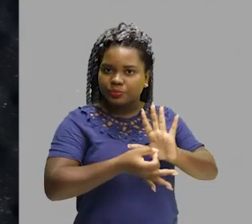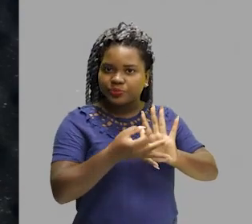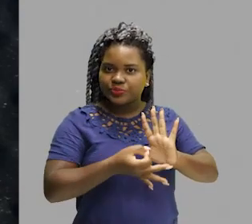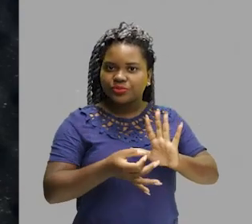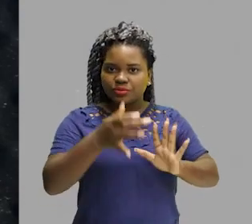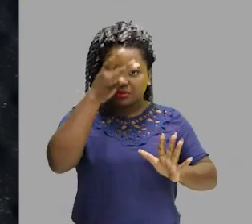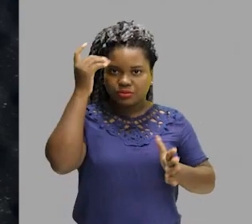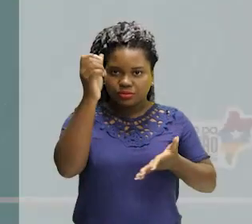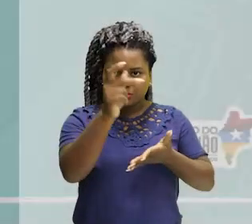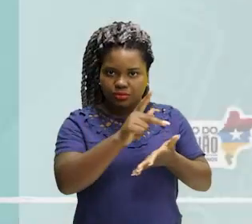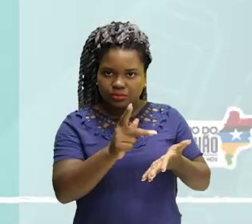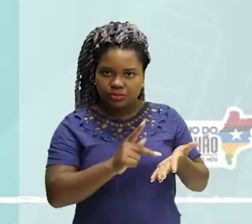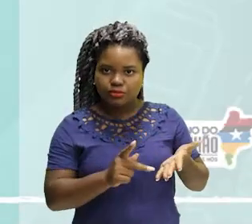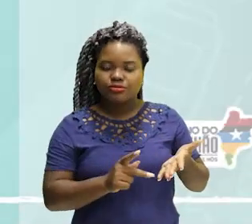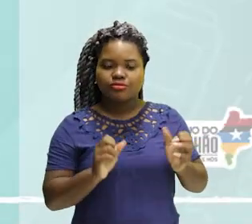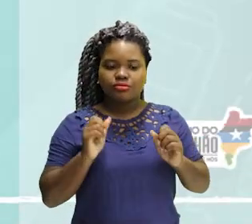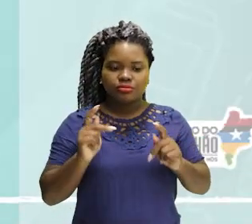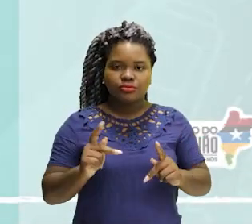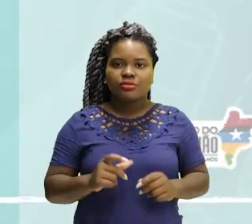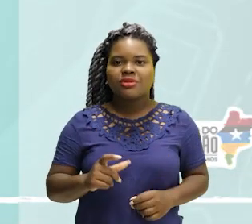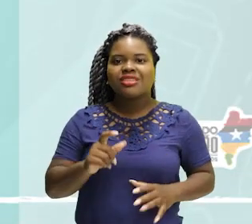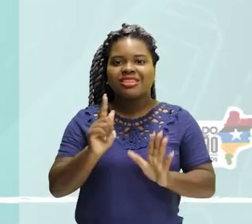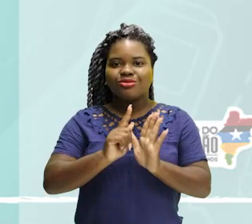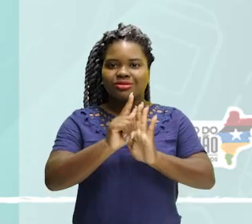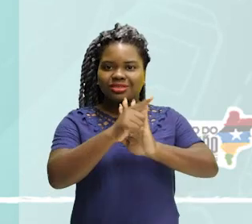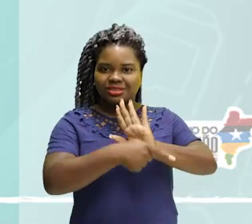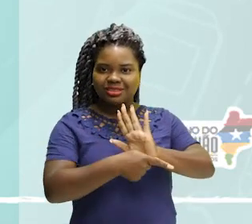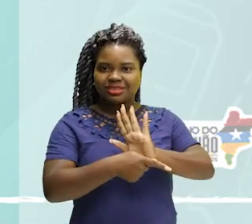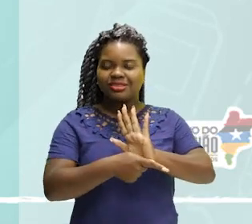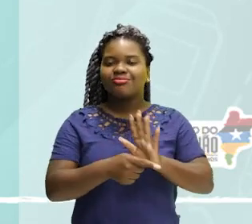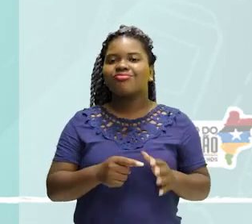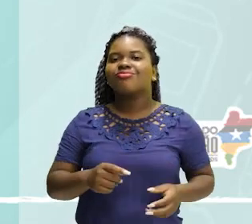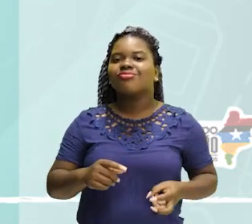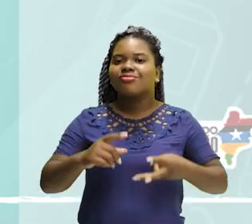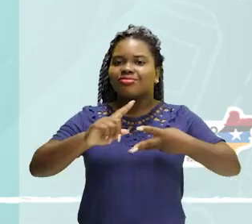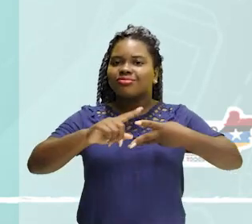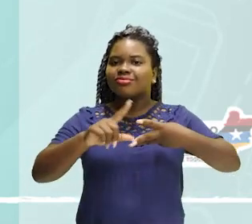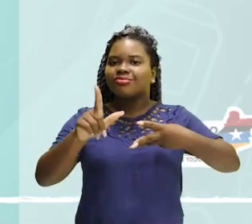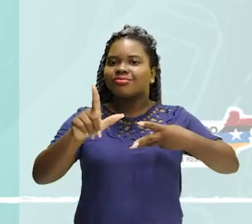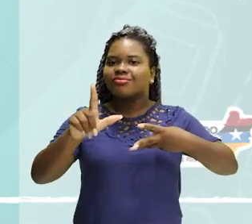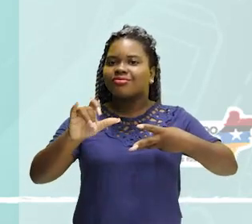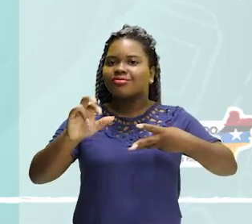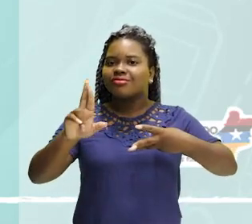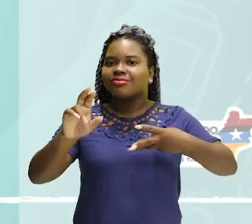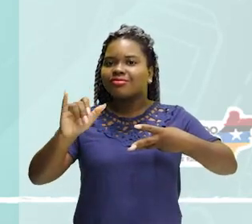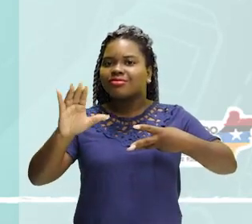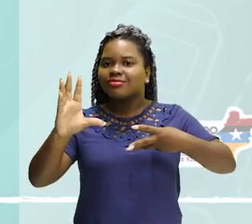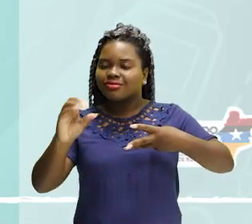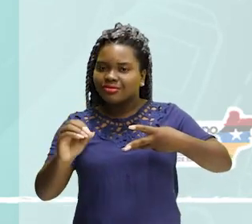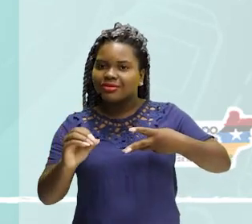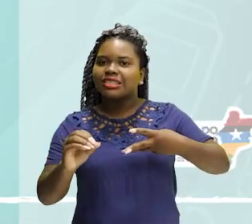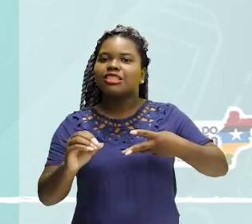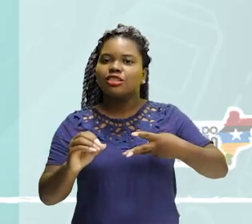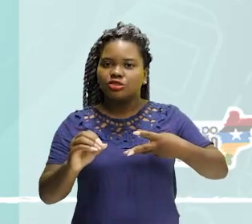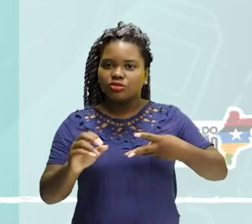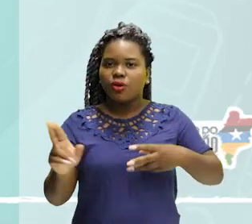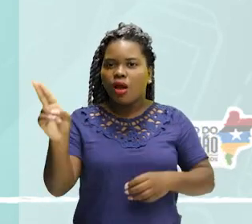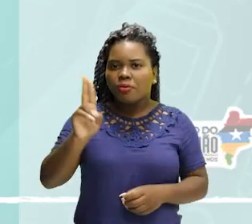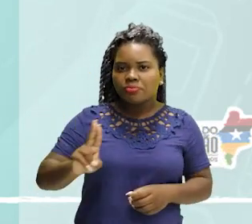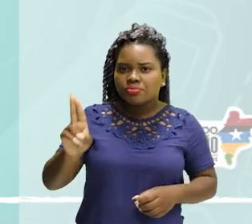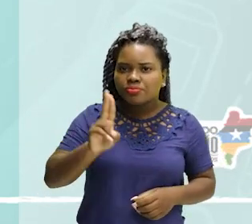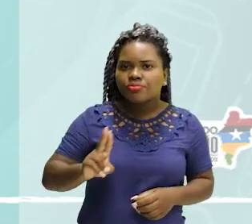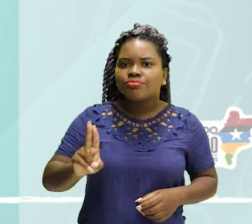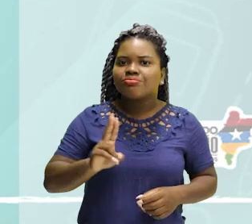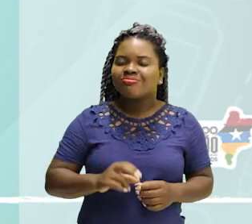poeta. O gênero lírico é o mais aplicado. A subjetividade é a característica